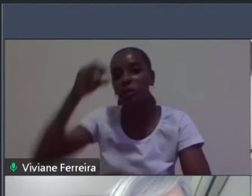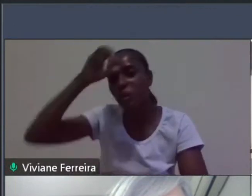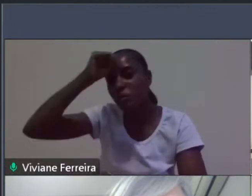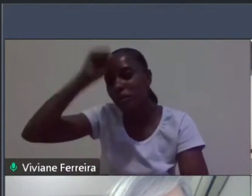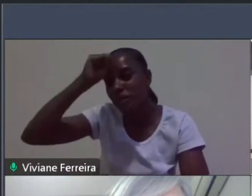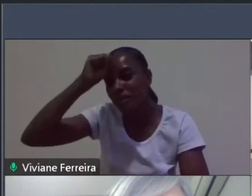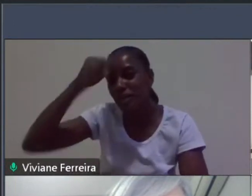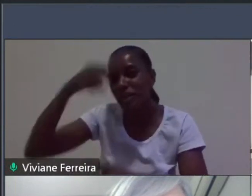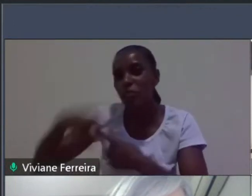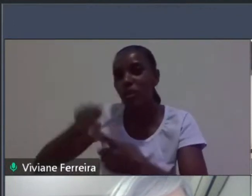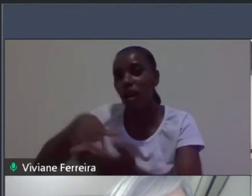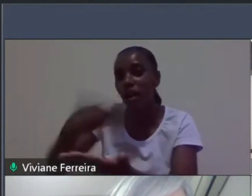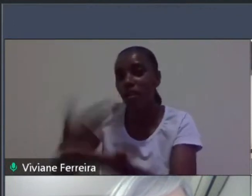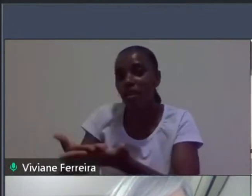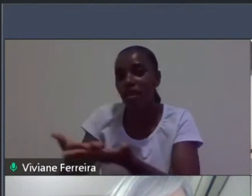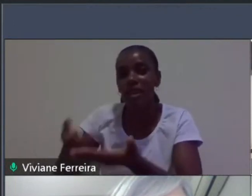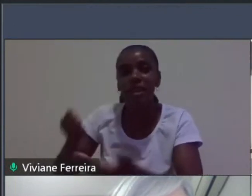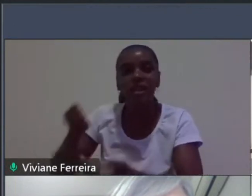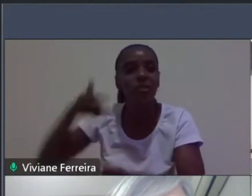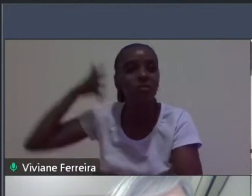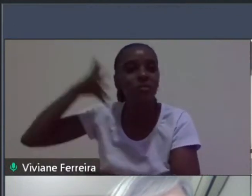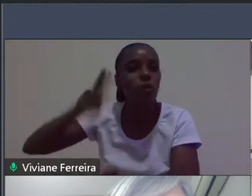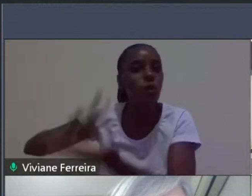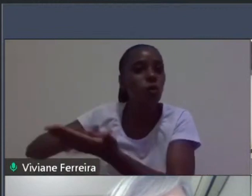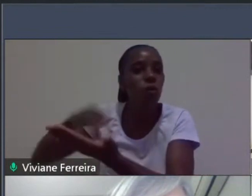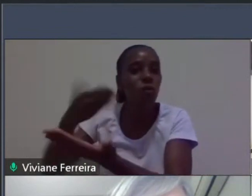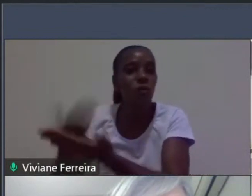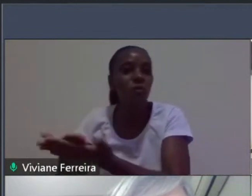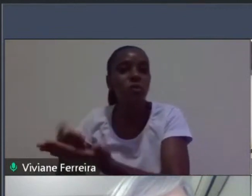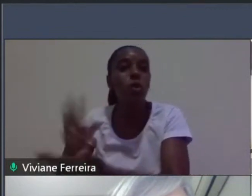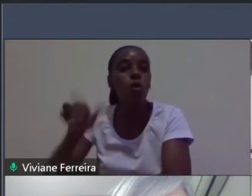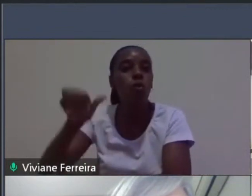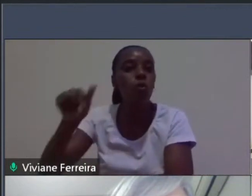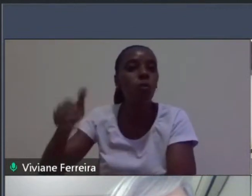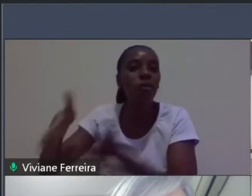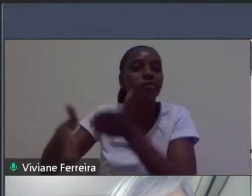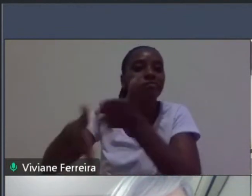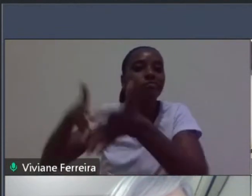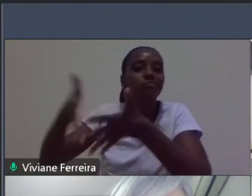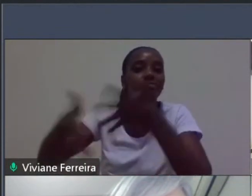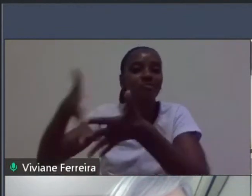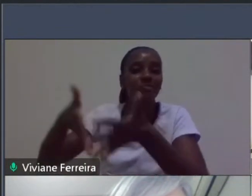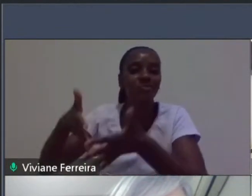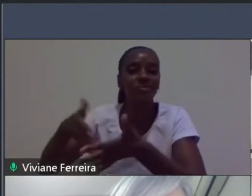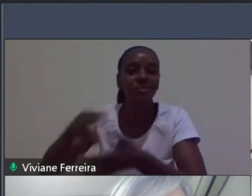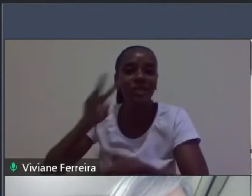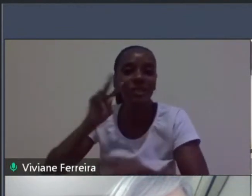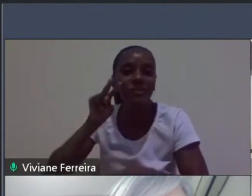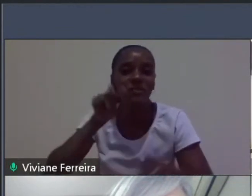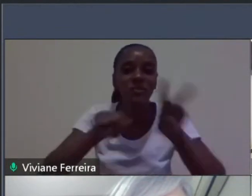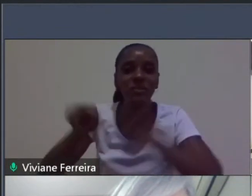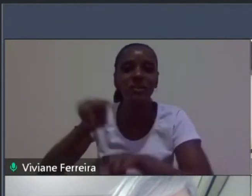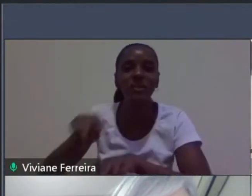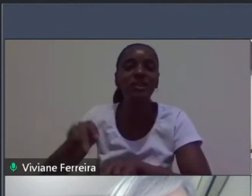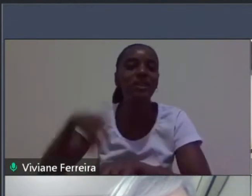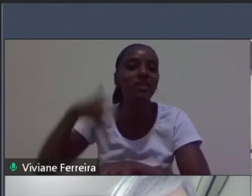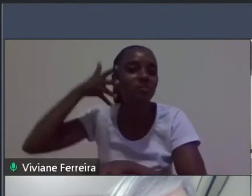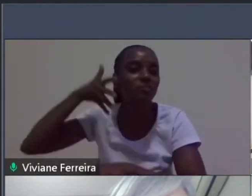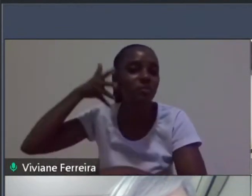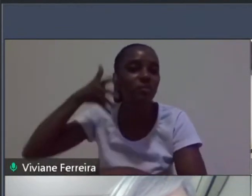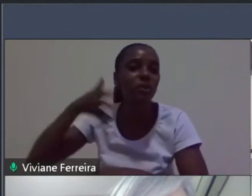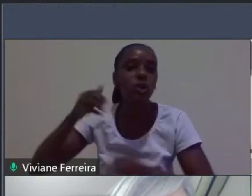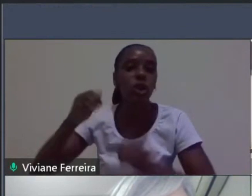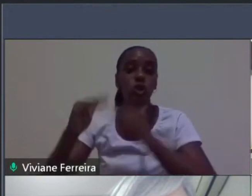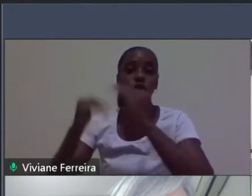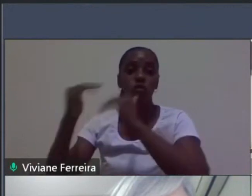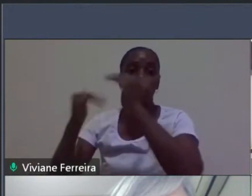a gente nunca colocou uma intérprete, olha só, né? É a visão míope, e eu acho que o webinar é isso, a gente evolui, isso é uma